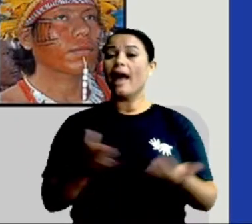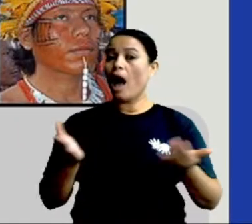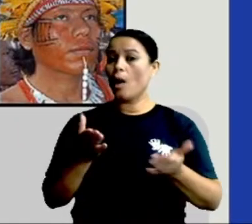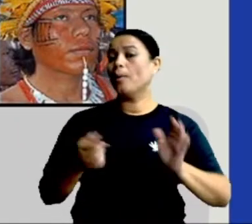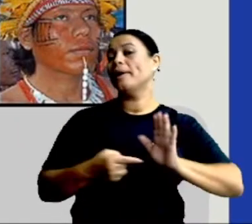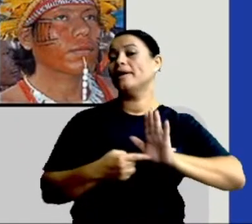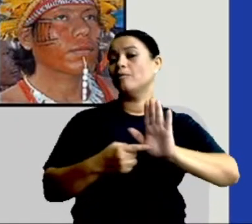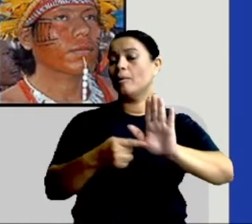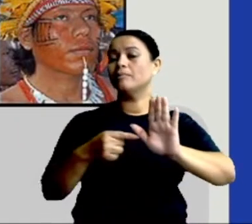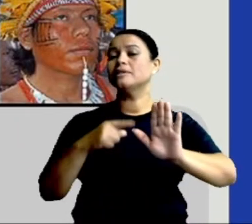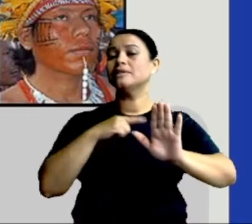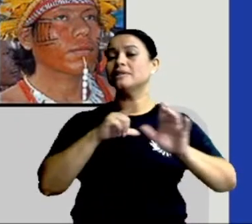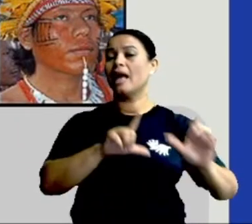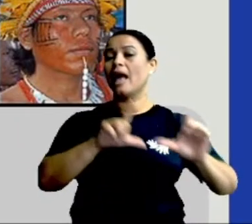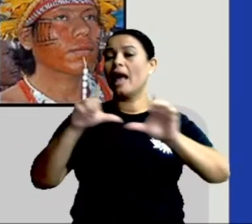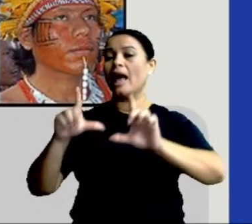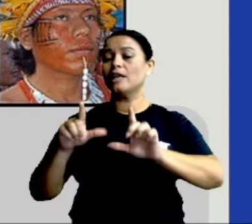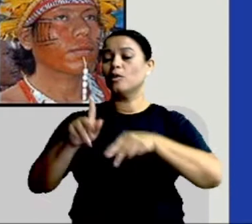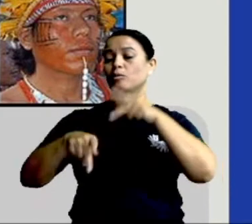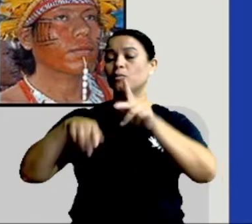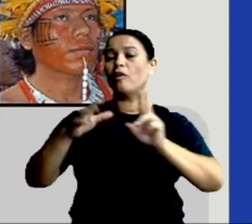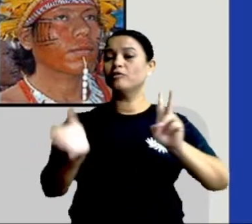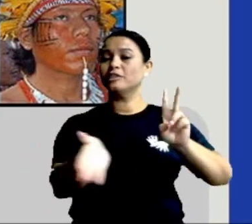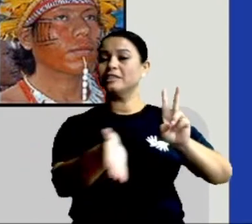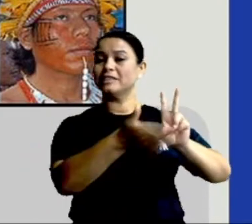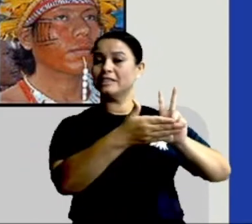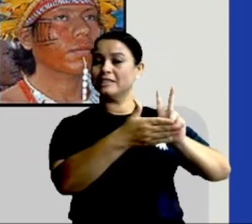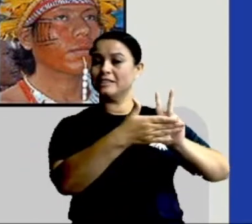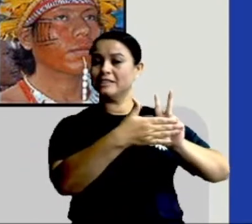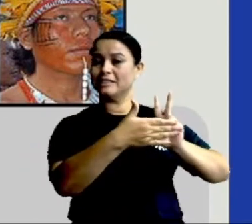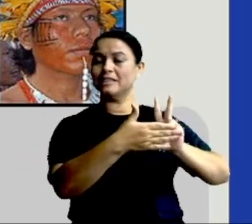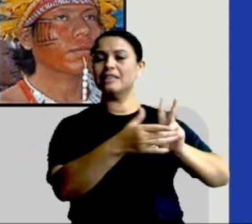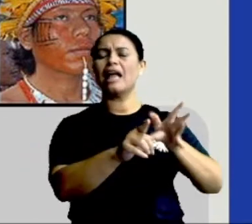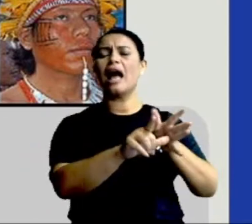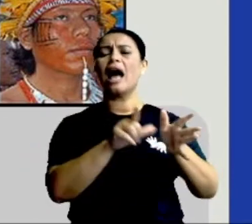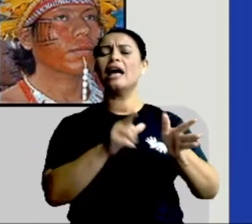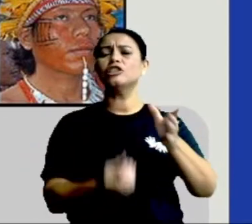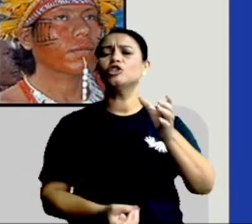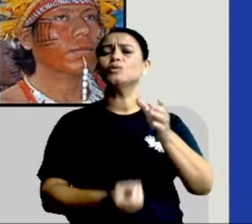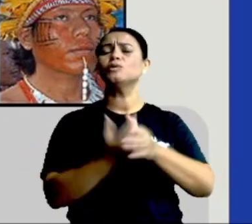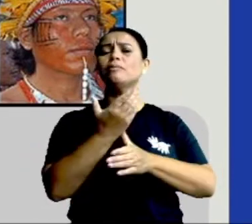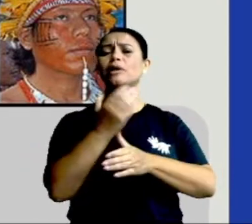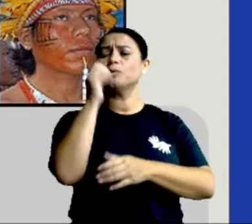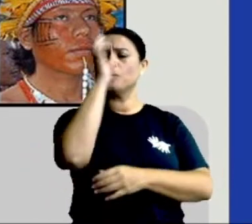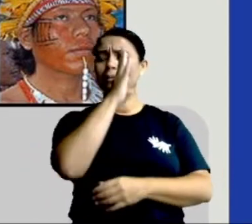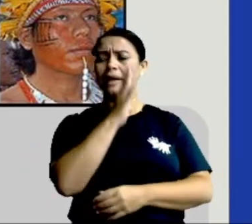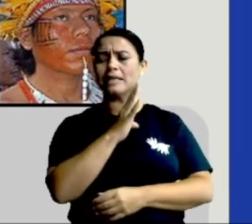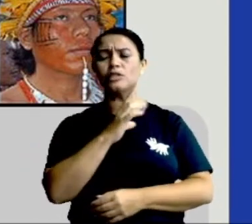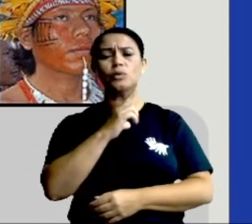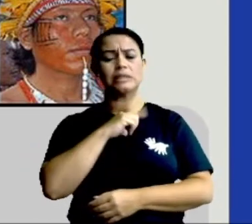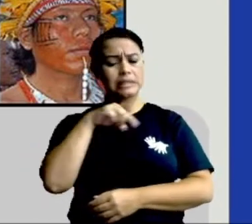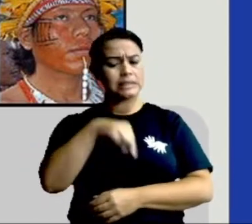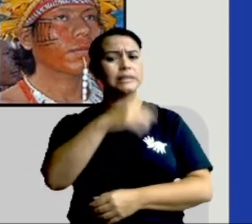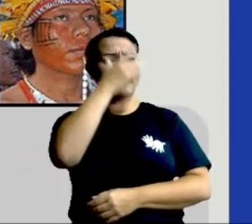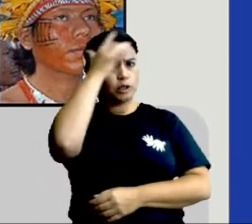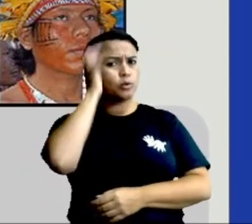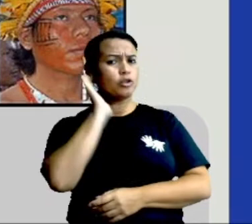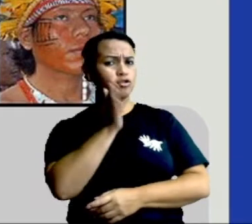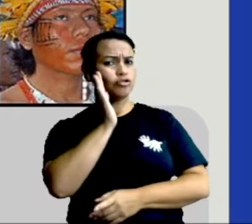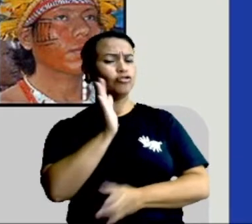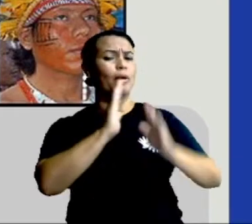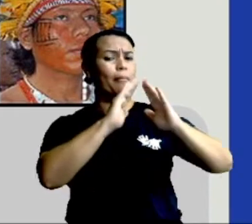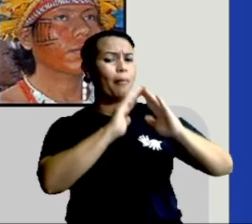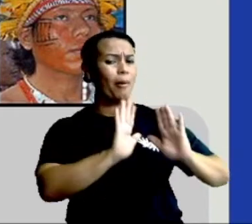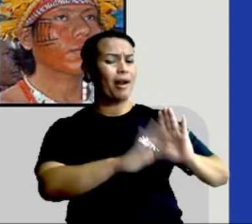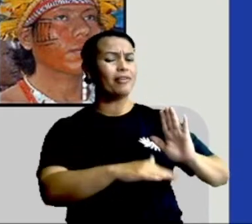Agora a gente tem aqui um pouquinho sobre os povos indígenas, tá? Antes do descobrimento do Brasil, o território era habitado